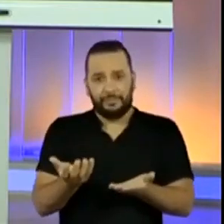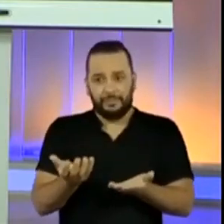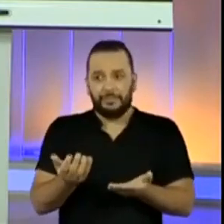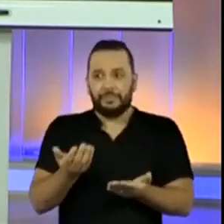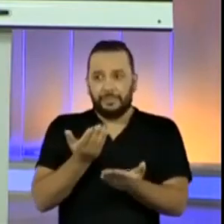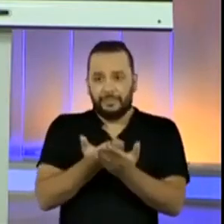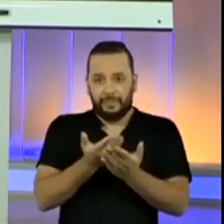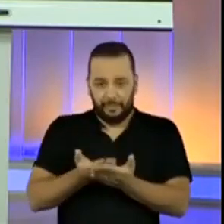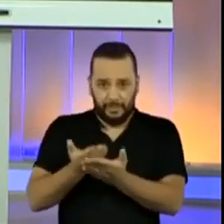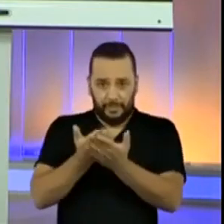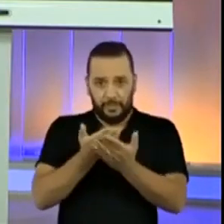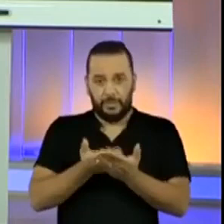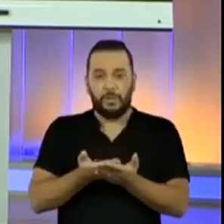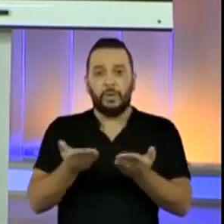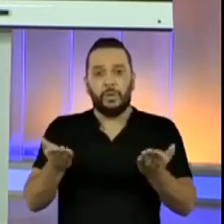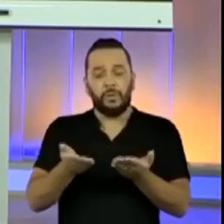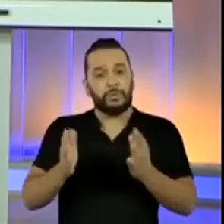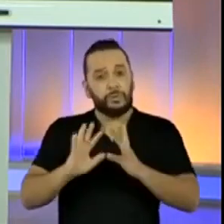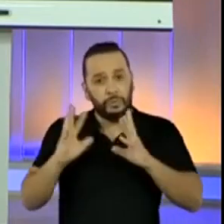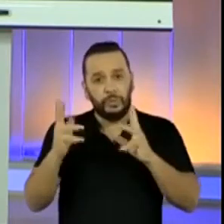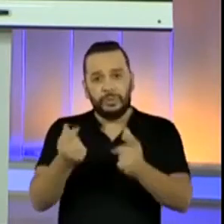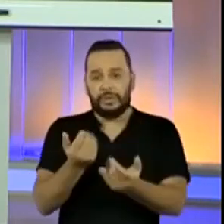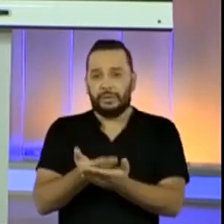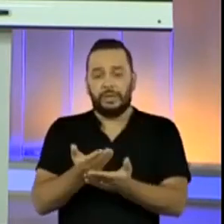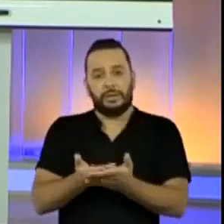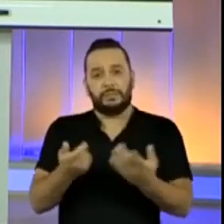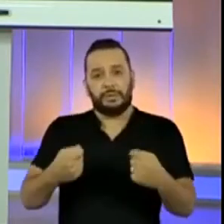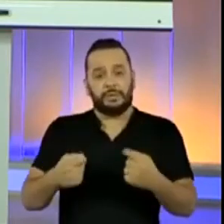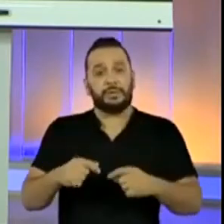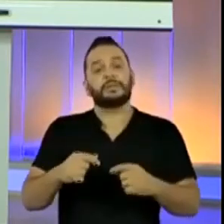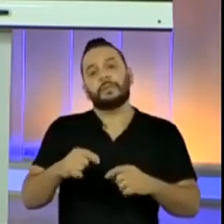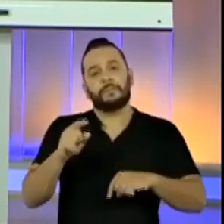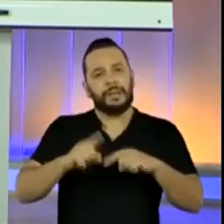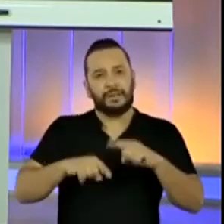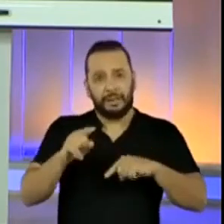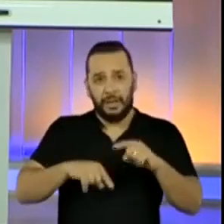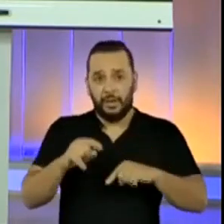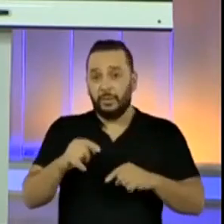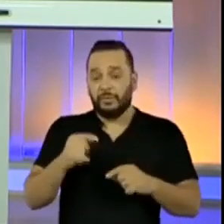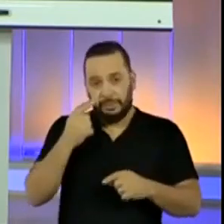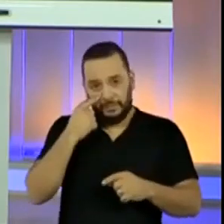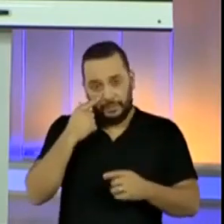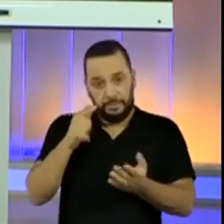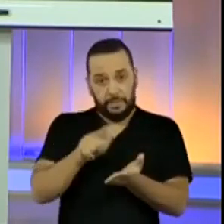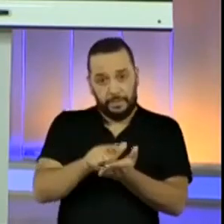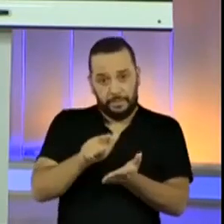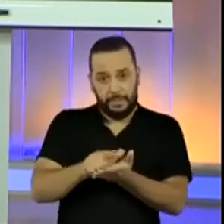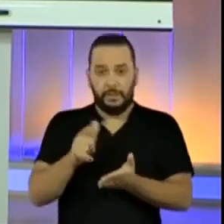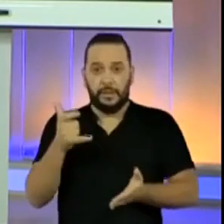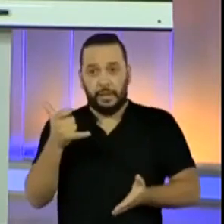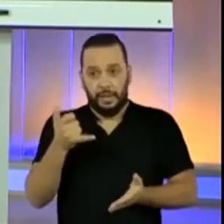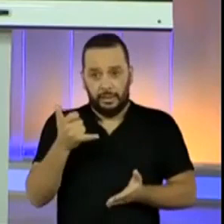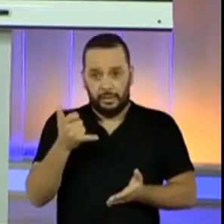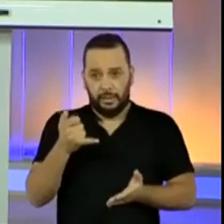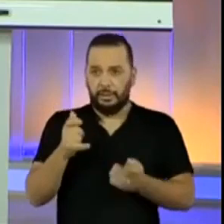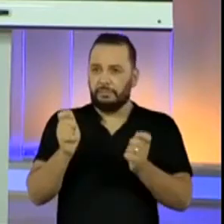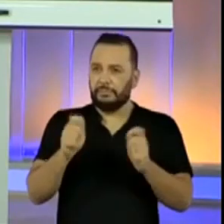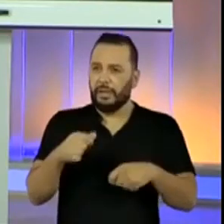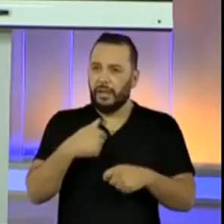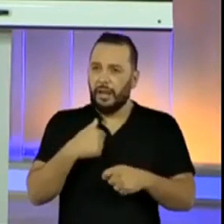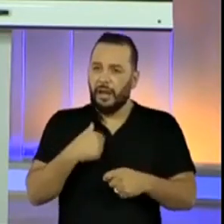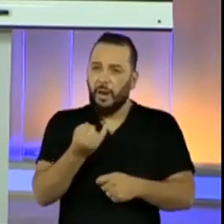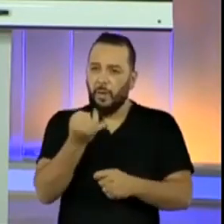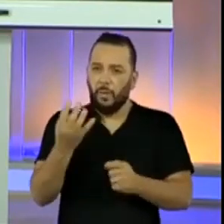essa aula, como todas as aulas, nós vamos precisar de um material. Então, eu quero que vocês separem aí um papel e uma caneta para que a gente possa fazer